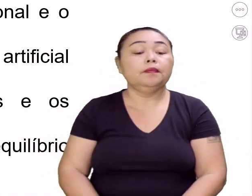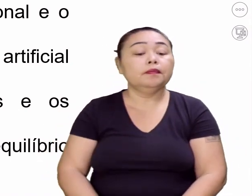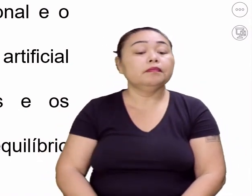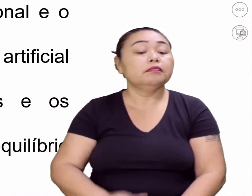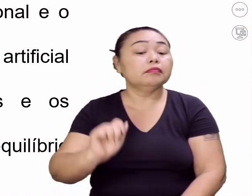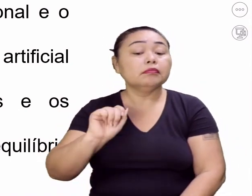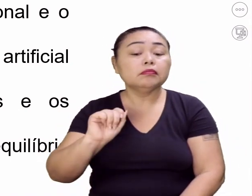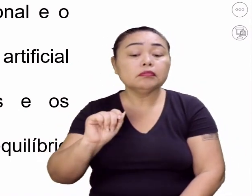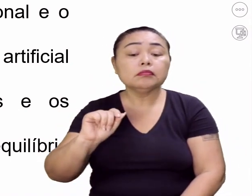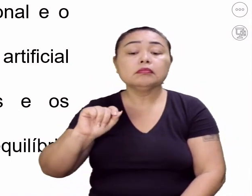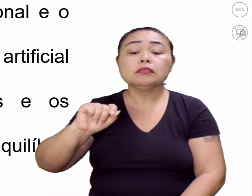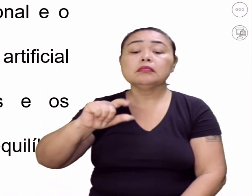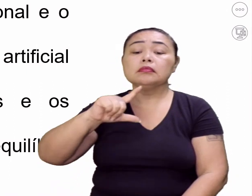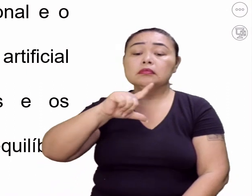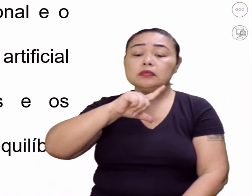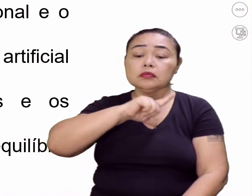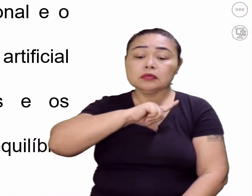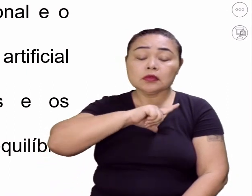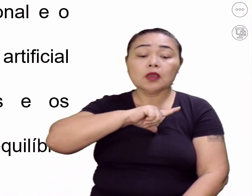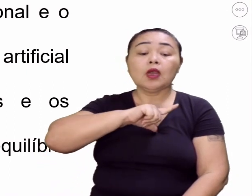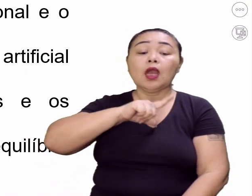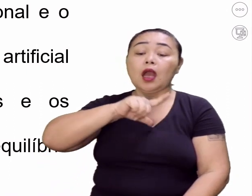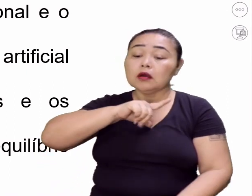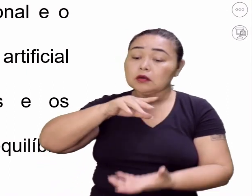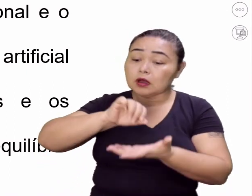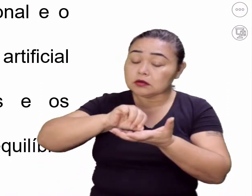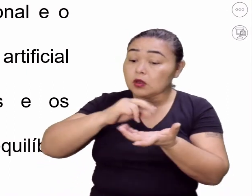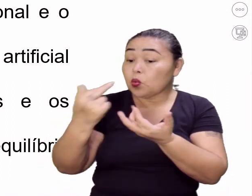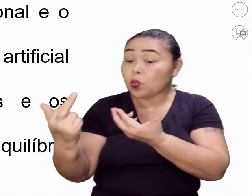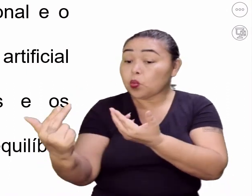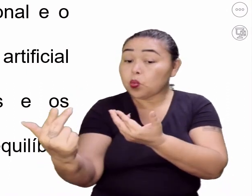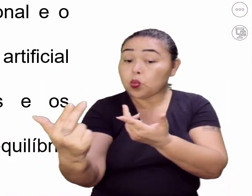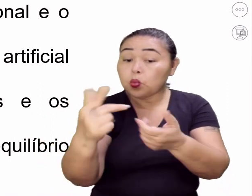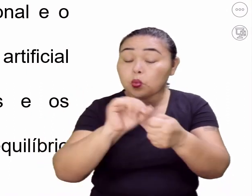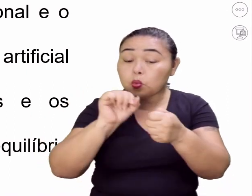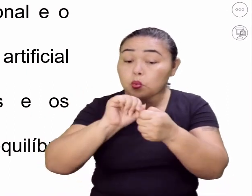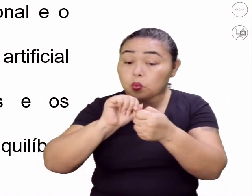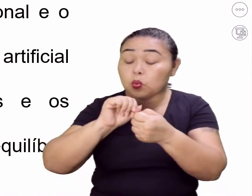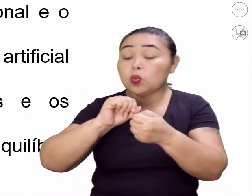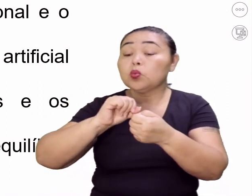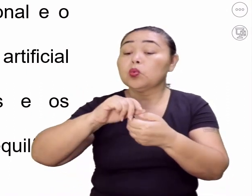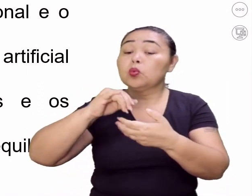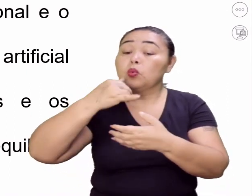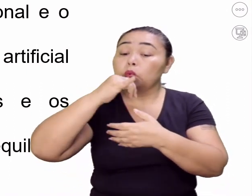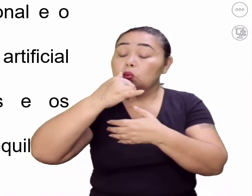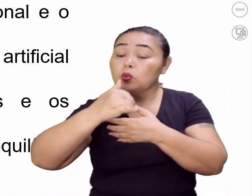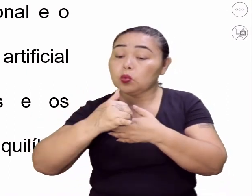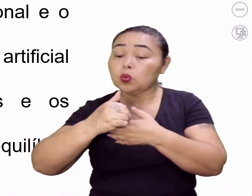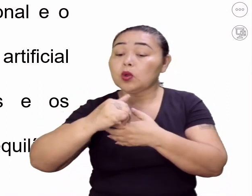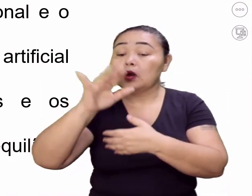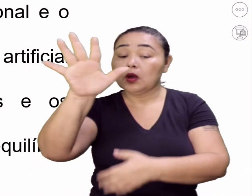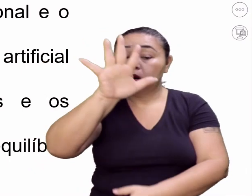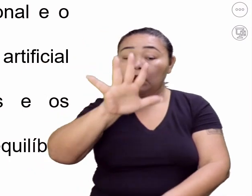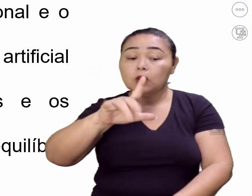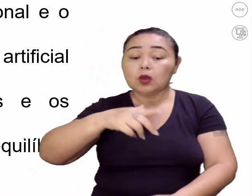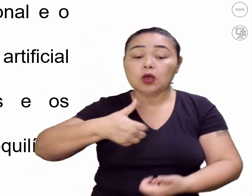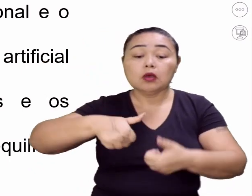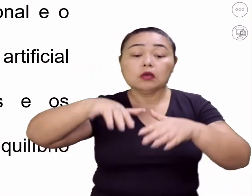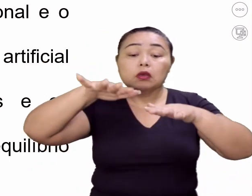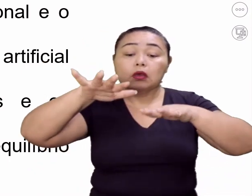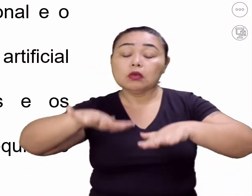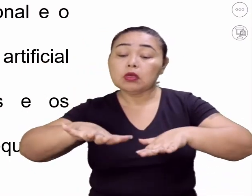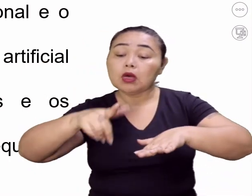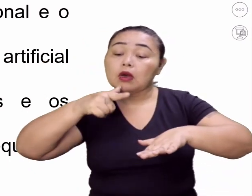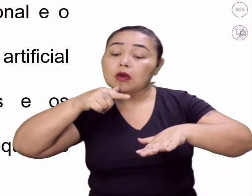B. A homogeneidade da matriz energética nacional e o predomínio de assentamentos